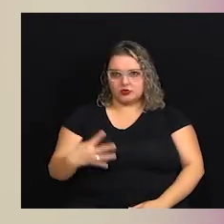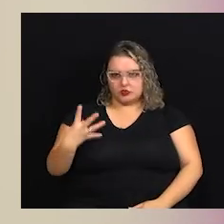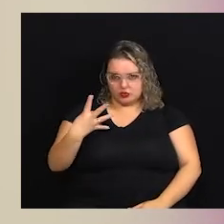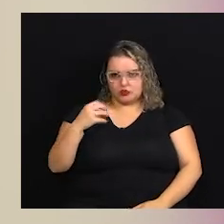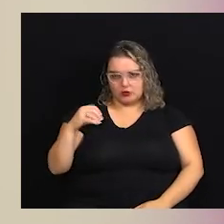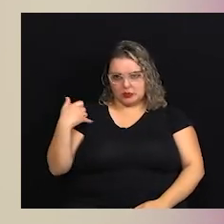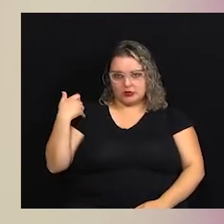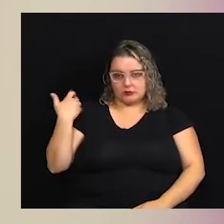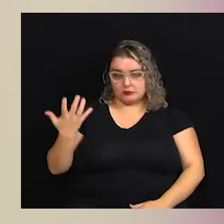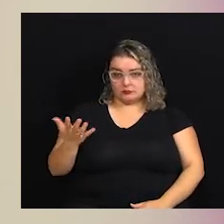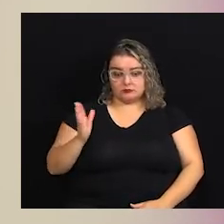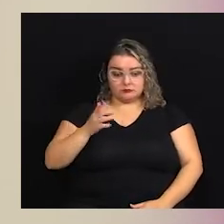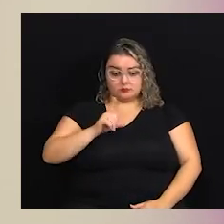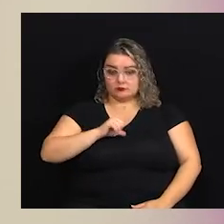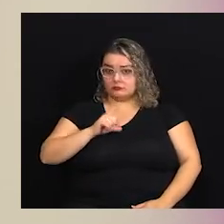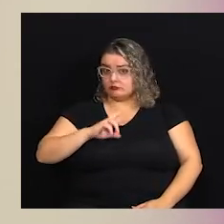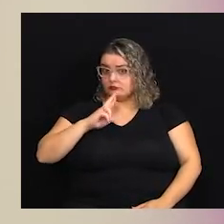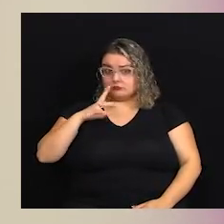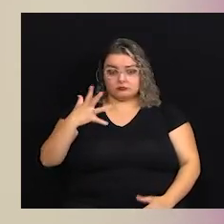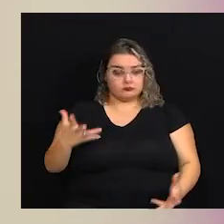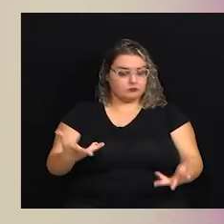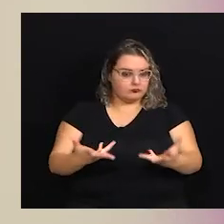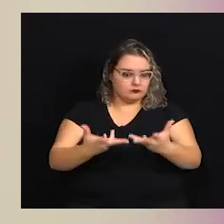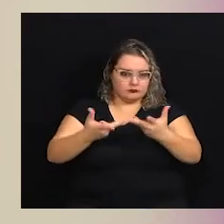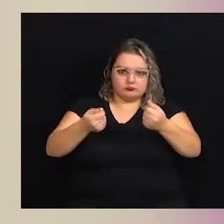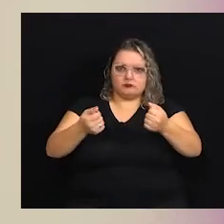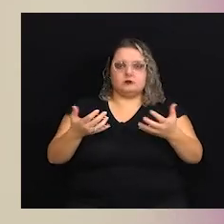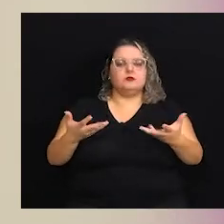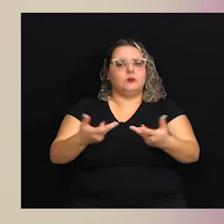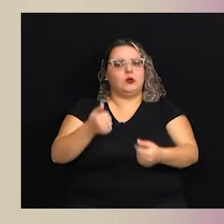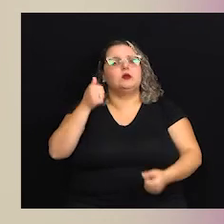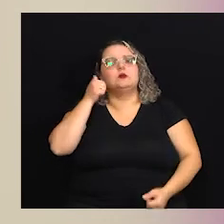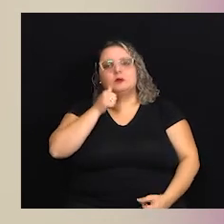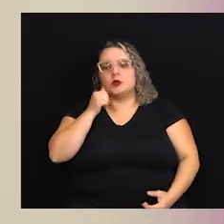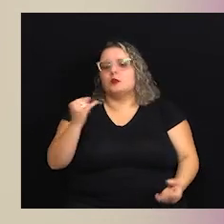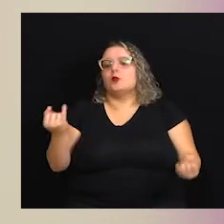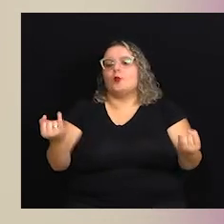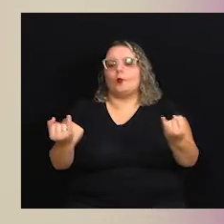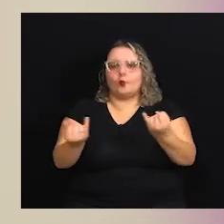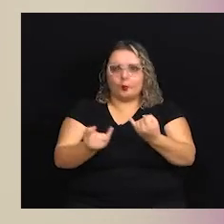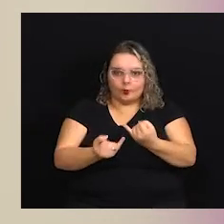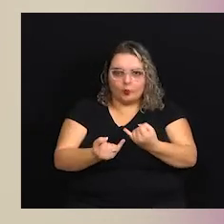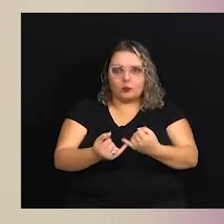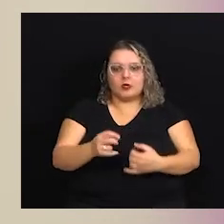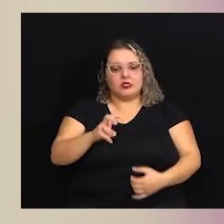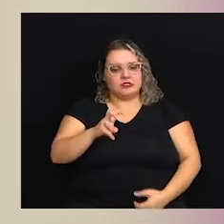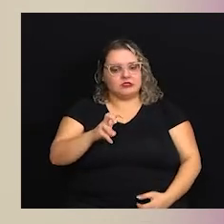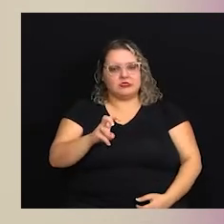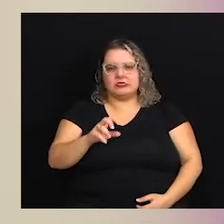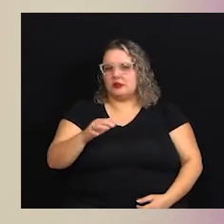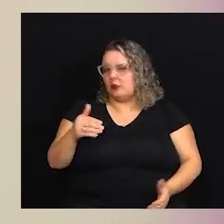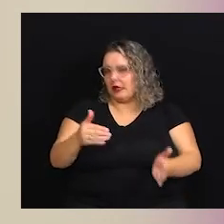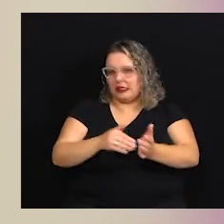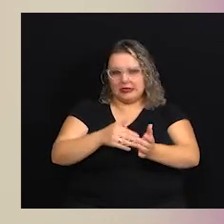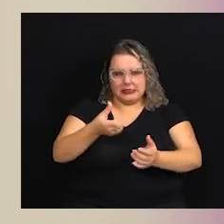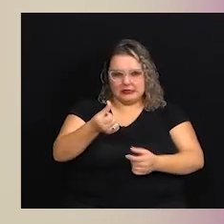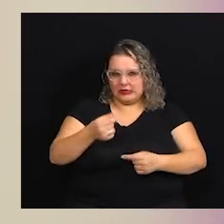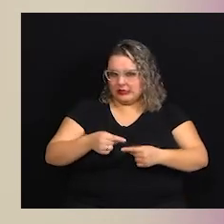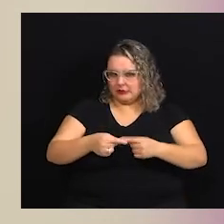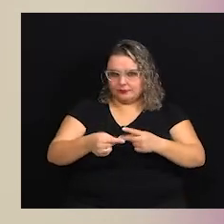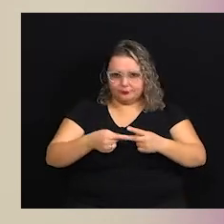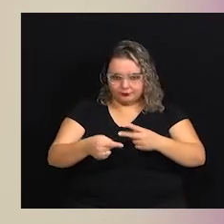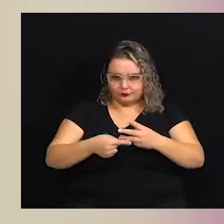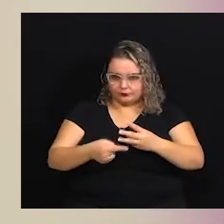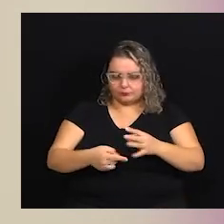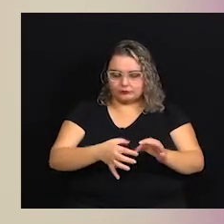os 40, eu já tenho assim, resultados fantásticos de que toda mulher emagrece em 5 a 6 semanas, que é o tempo